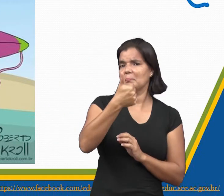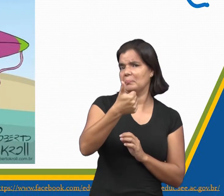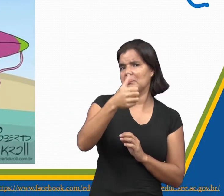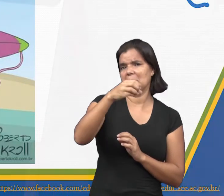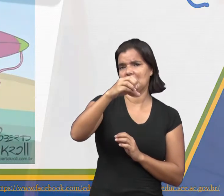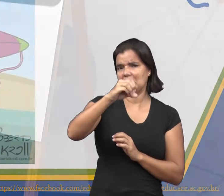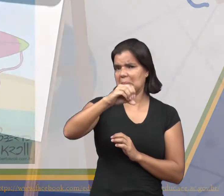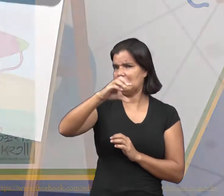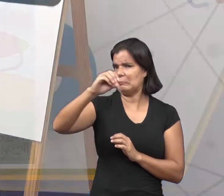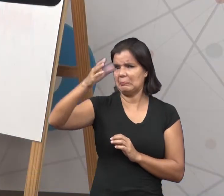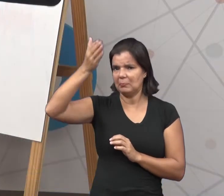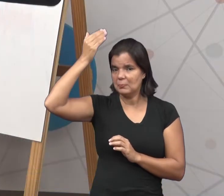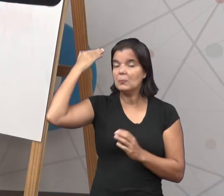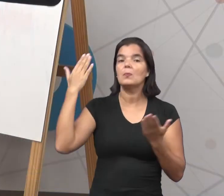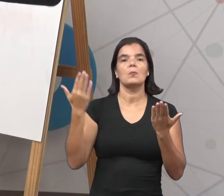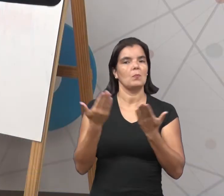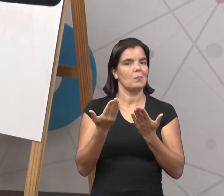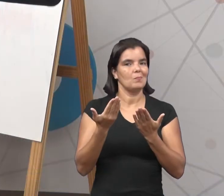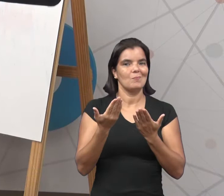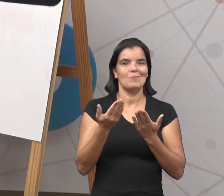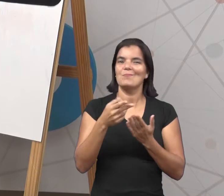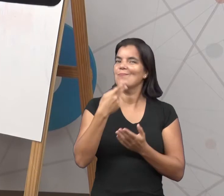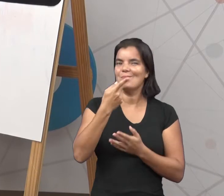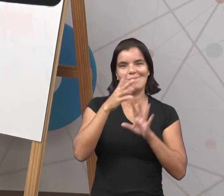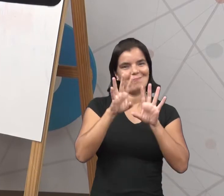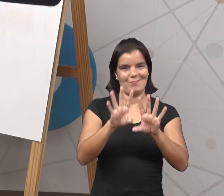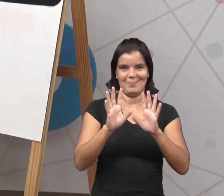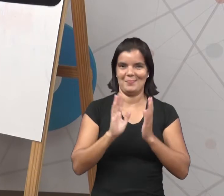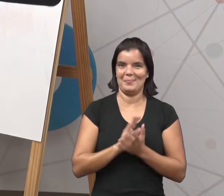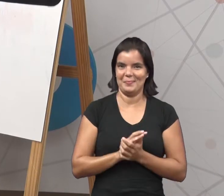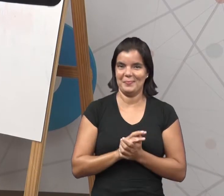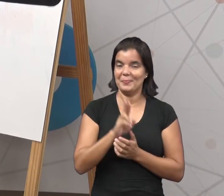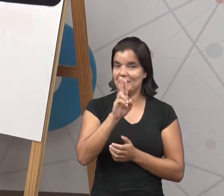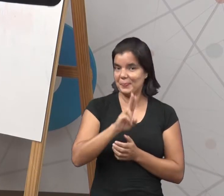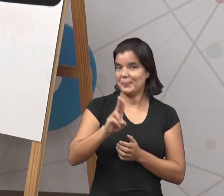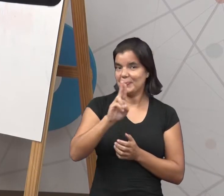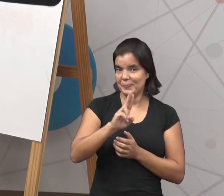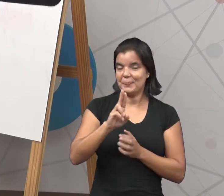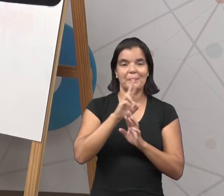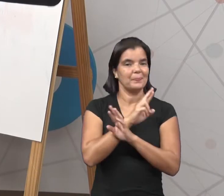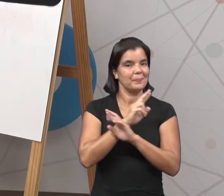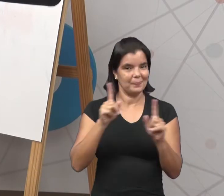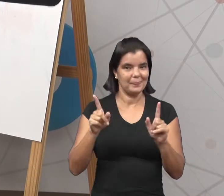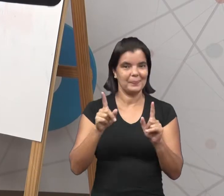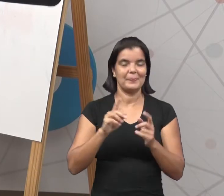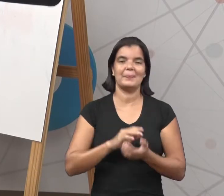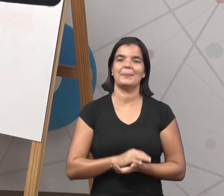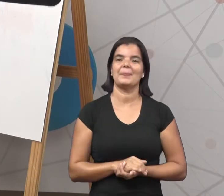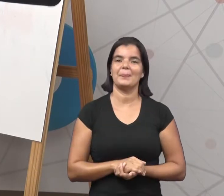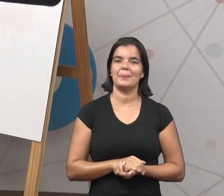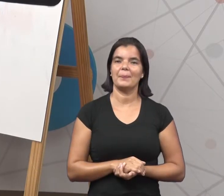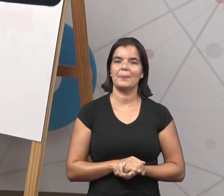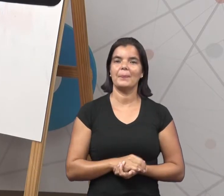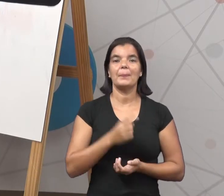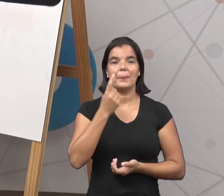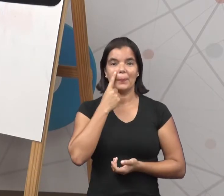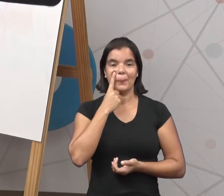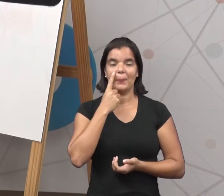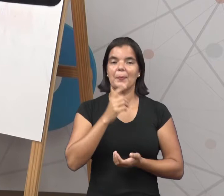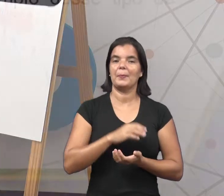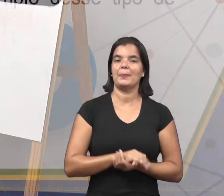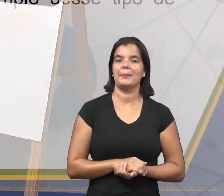lá para trás. Hoje a gente não usa dessa forma. Nós usamos um pouquinho diferente. Vamos lá,